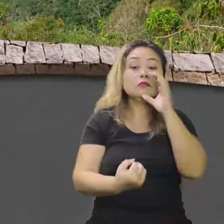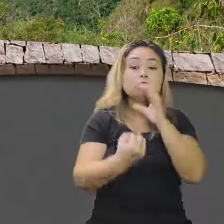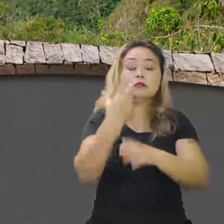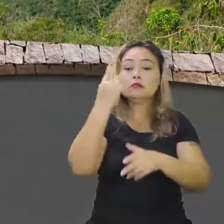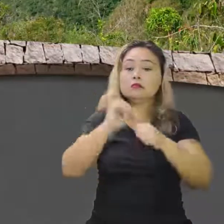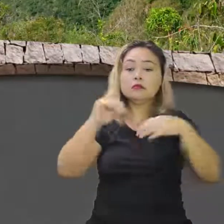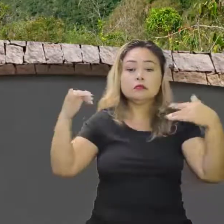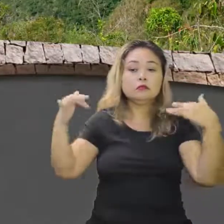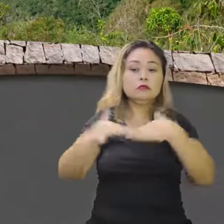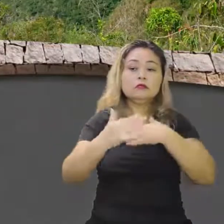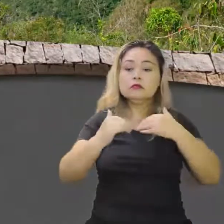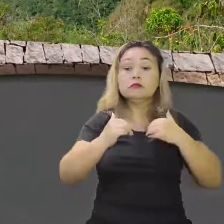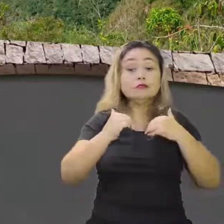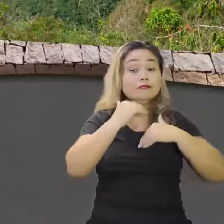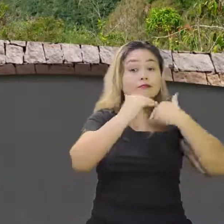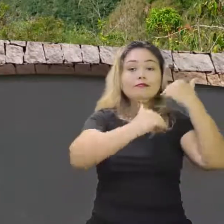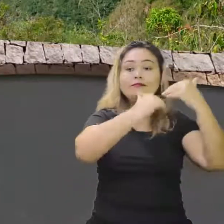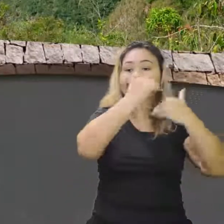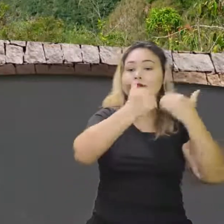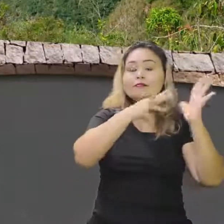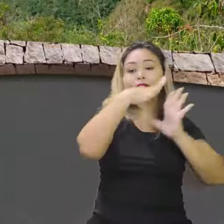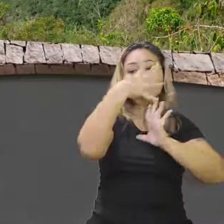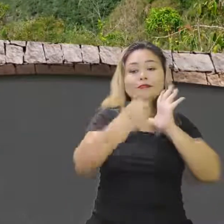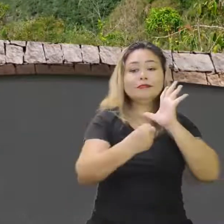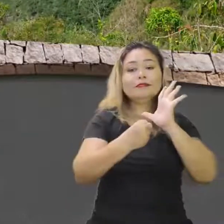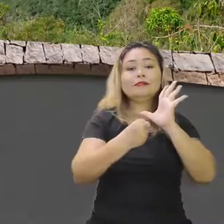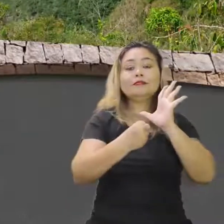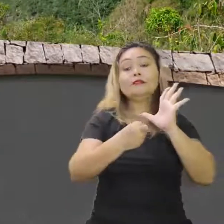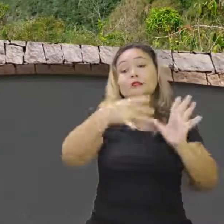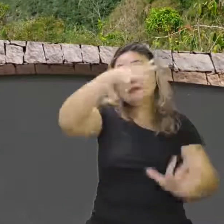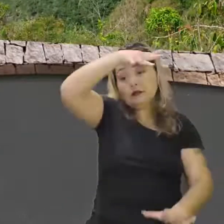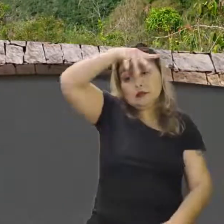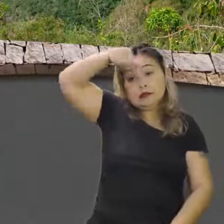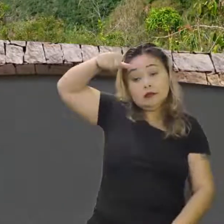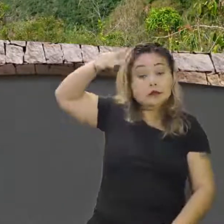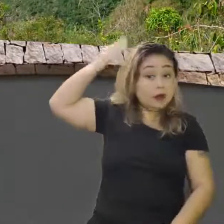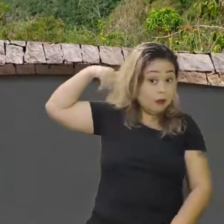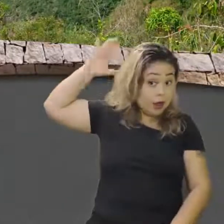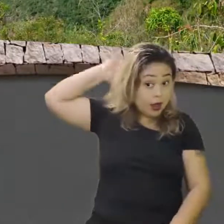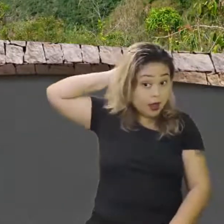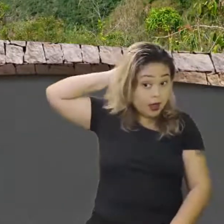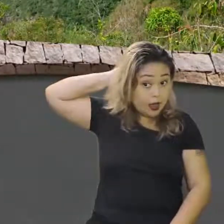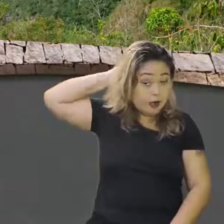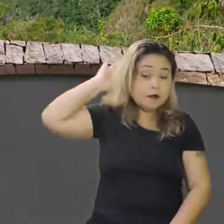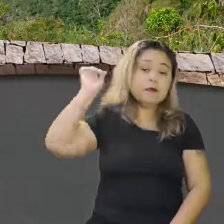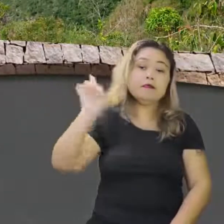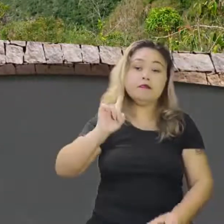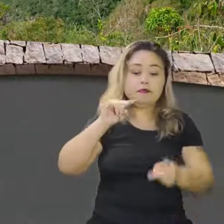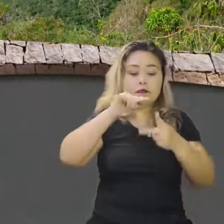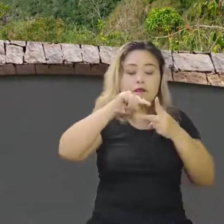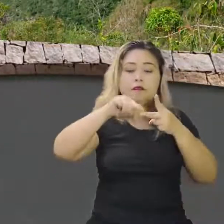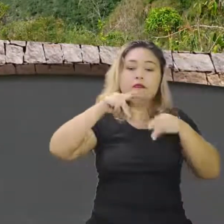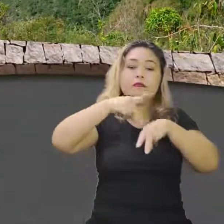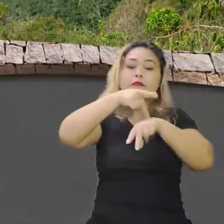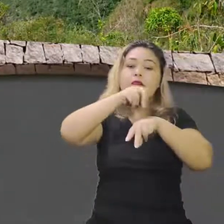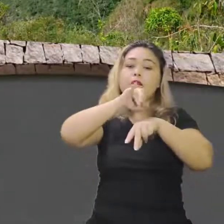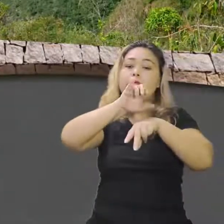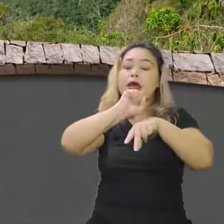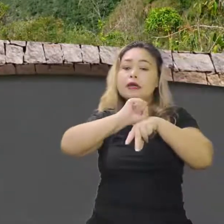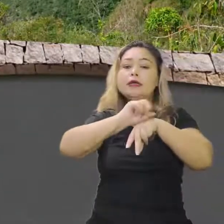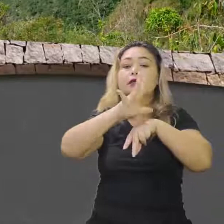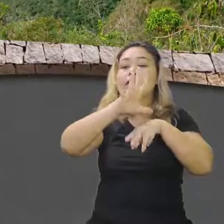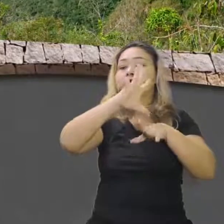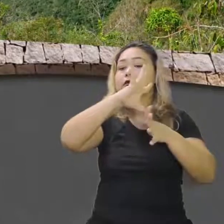floriram, desenvolveram aqui na Amazônia nesse ciclo foi Manaus e Belém, que eram chamadas de Paris da Amazônia